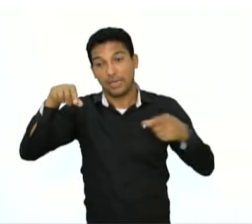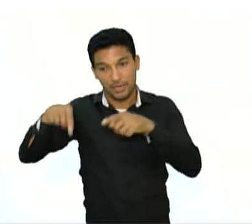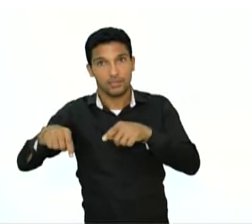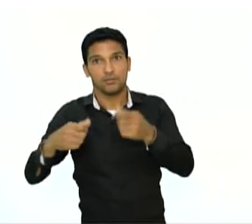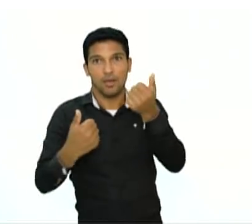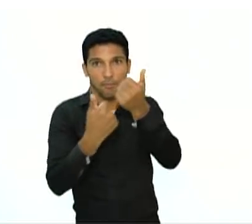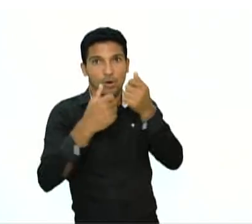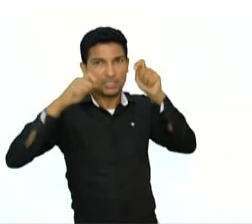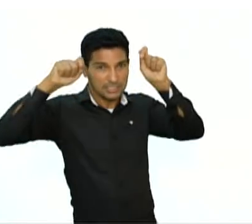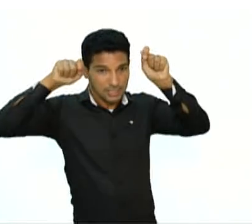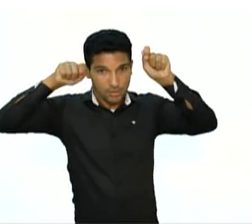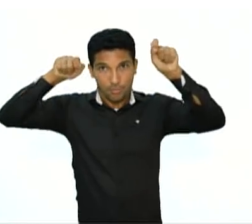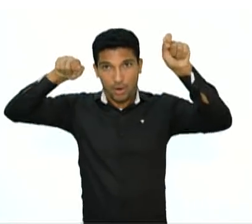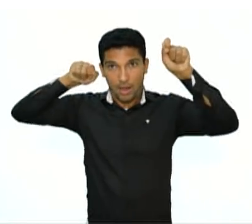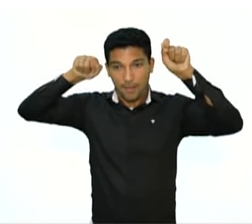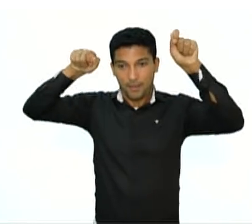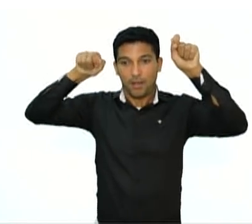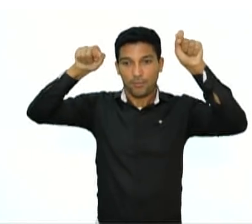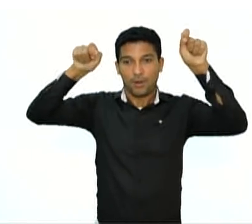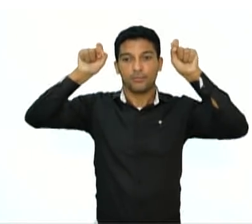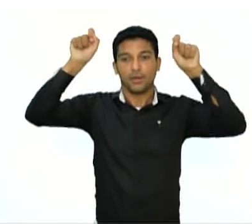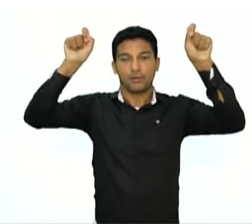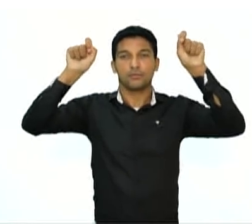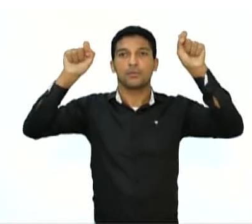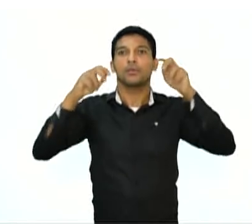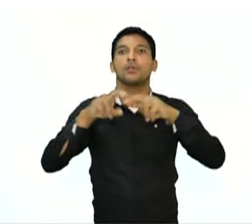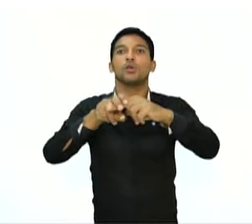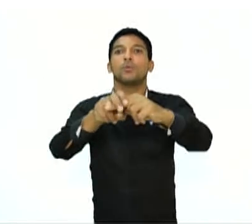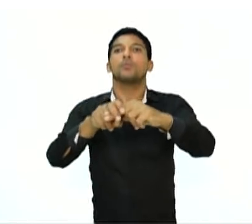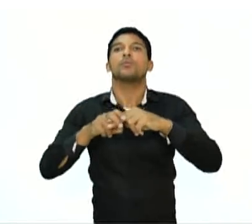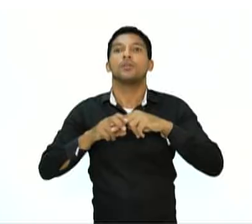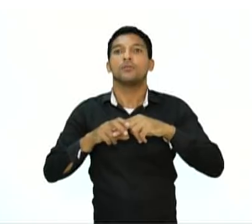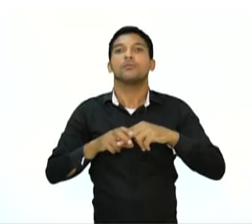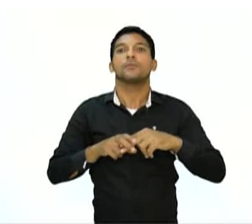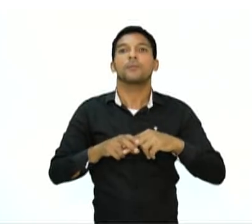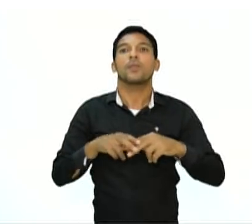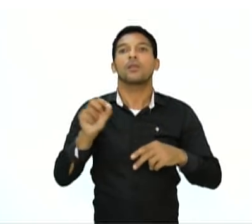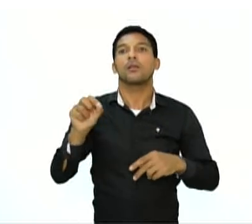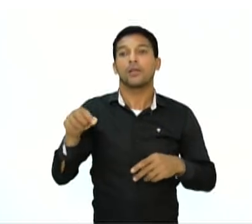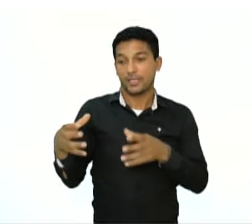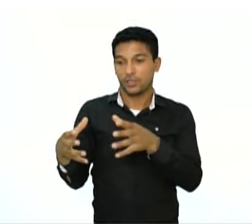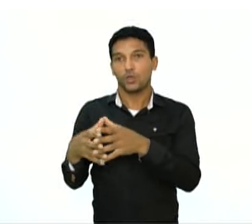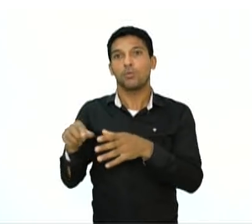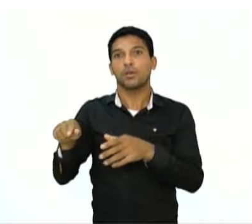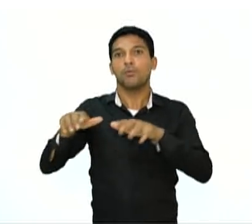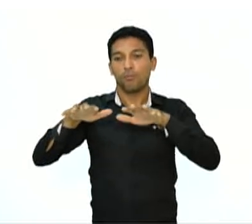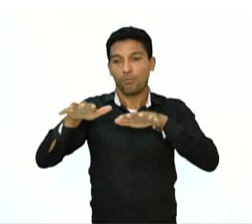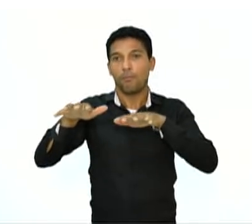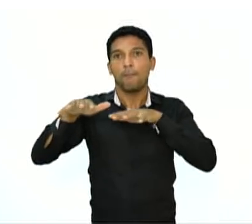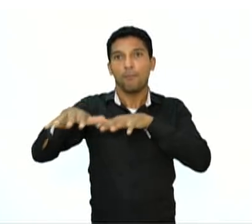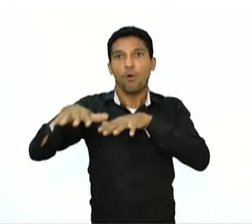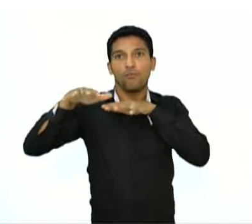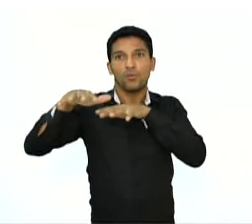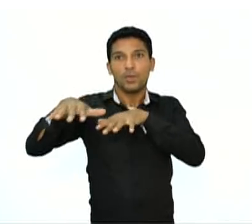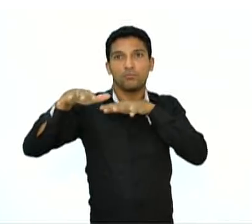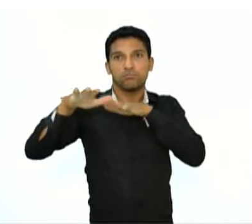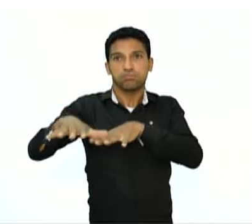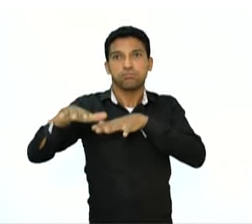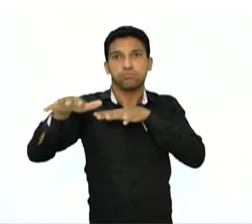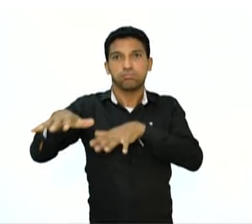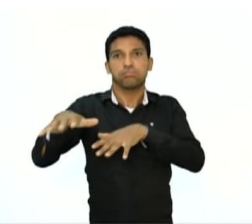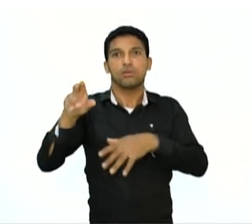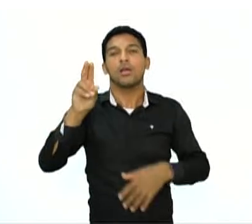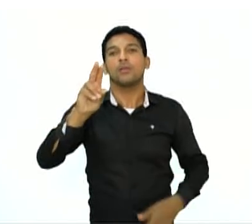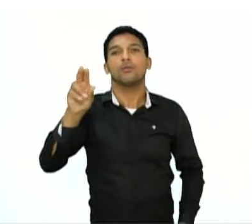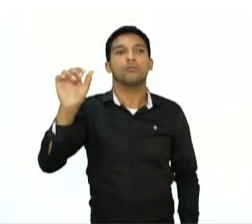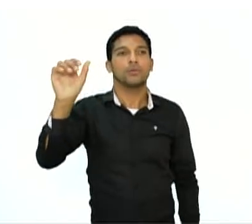lentamente com a escravidão. Ok? Nós já estudamos isso em aulas anteriores, um tempinho atrás a gente já estudou sobre isso. Então tiveram